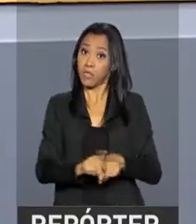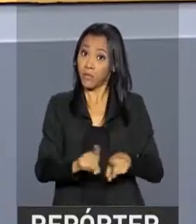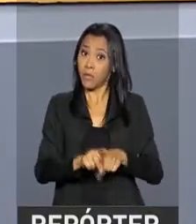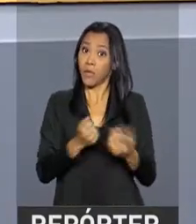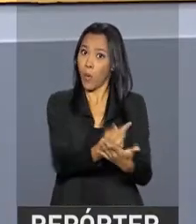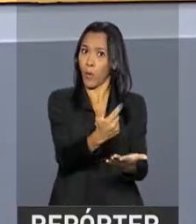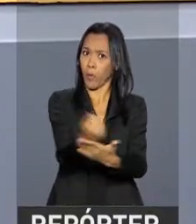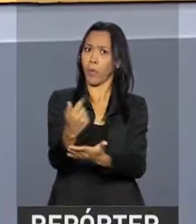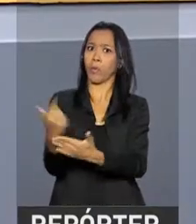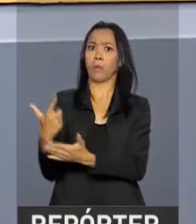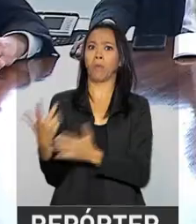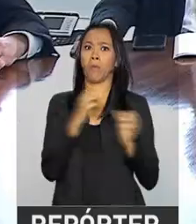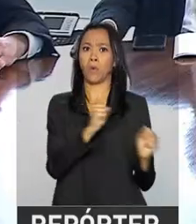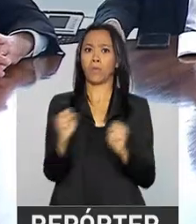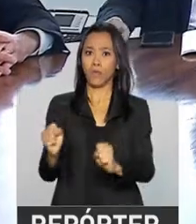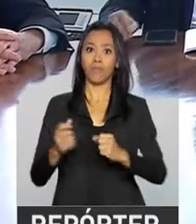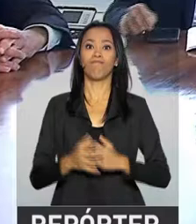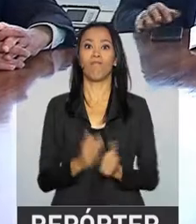compra